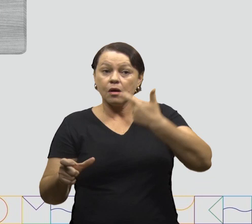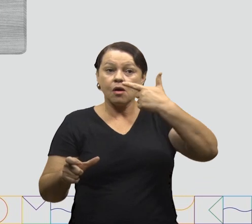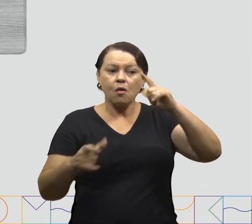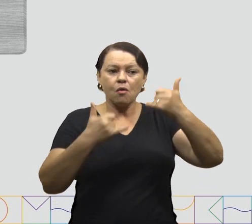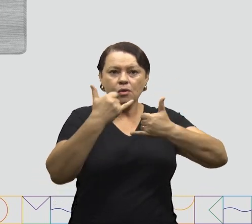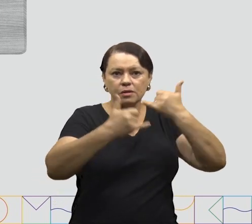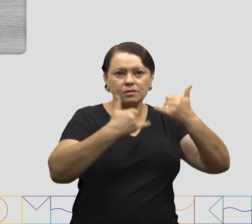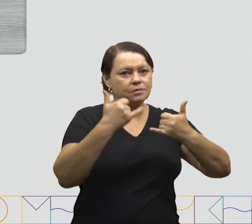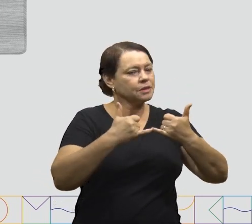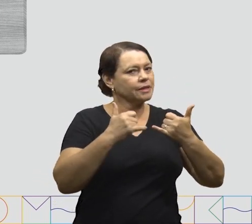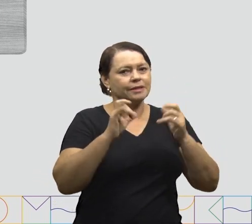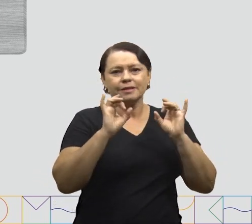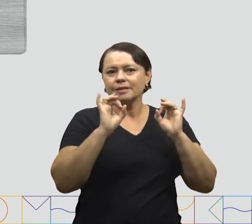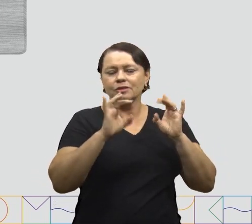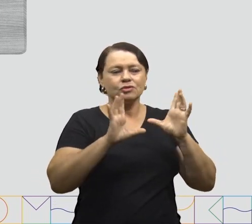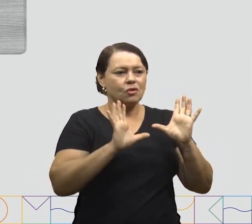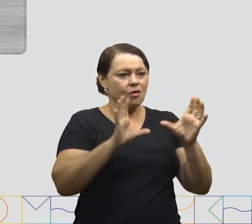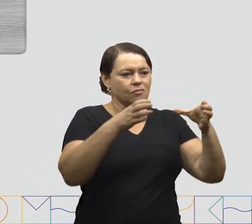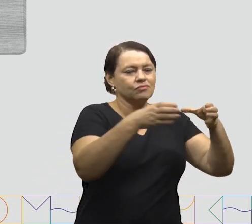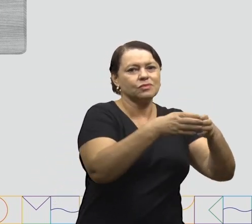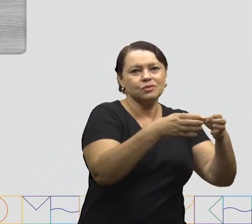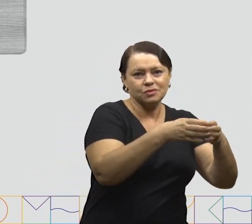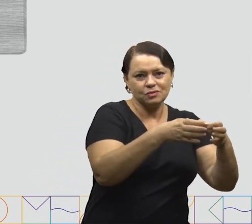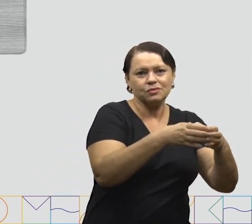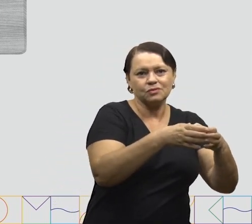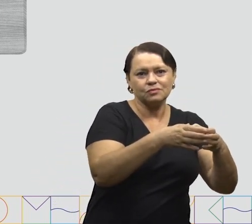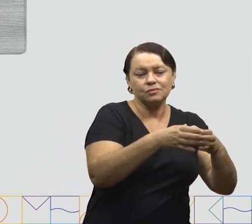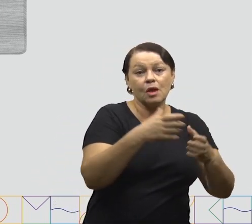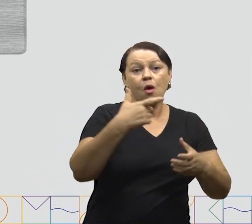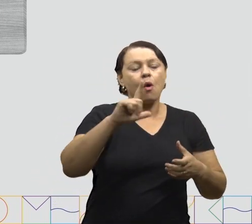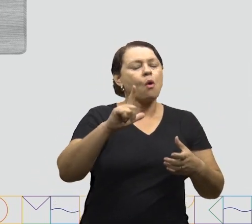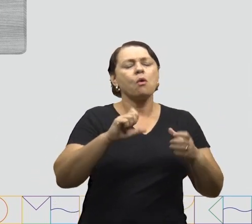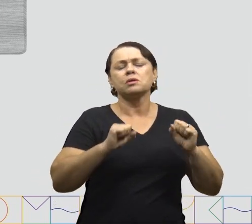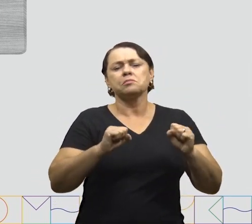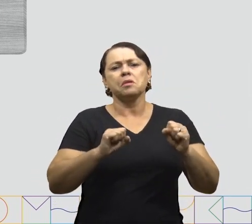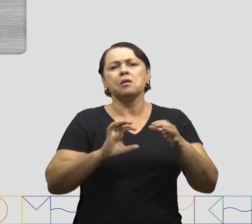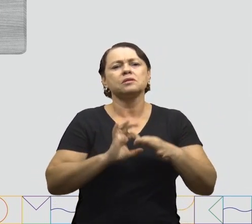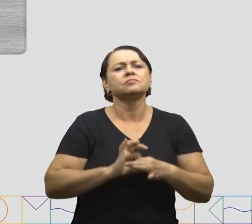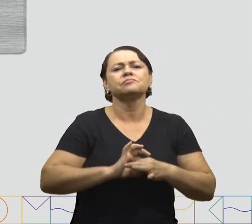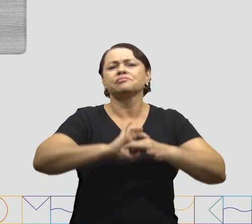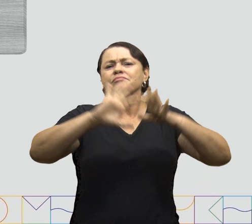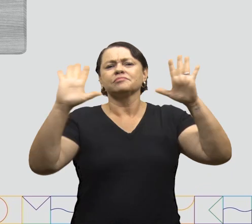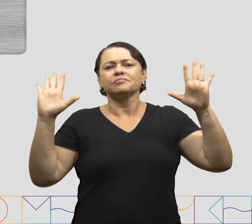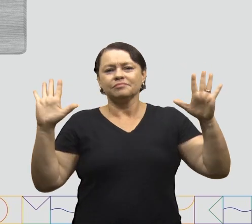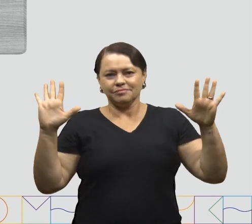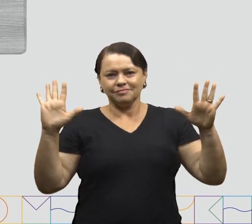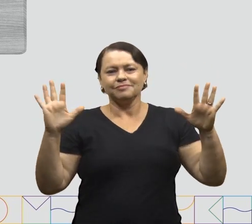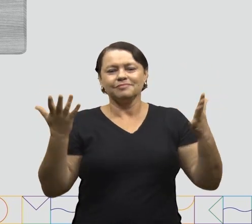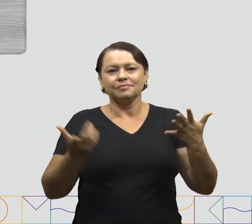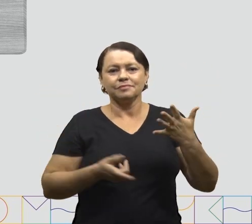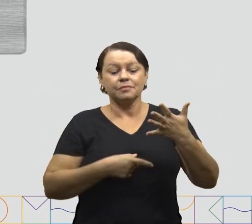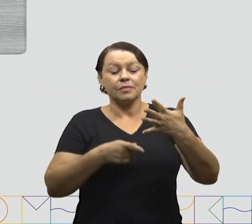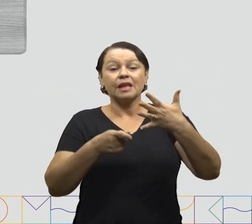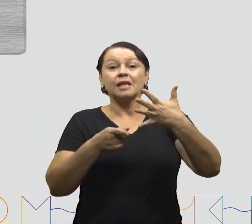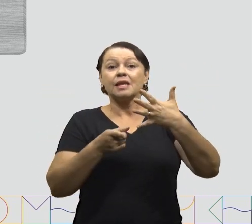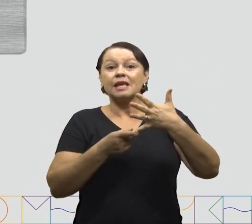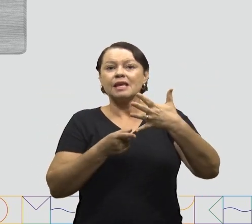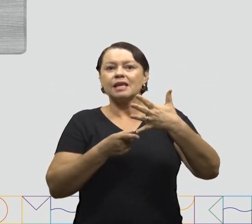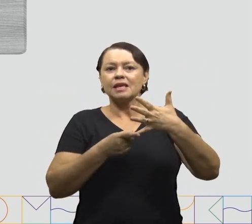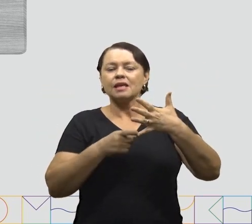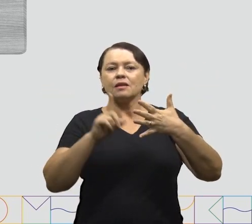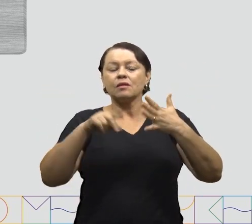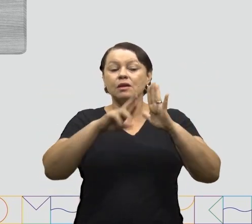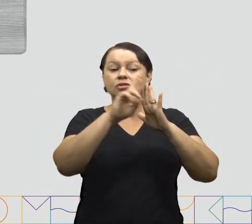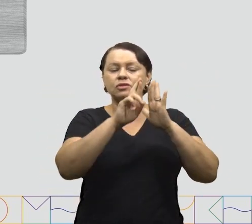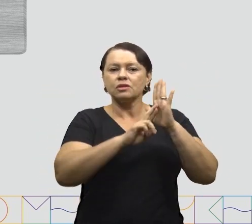Outras brincadeiras só funcionam se forem pares. Outras não têm quantidade máxima de jogadores. Quinto,